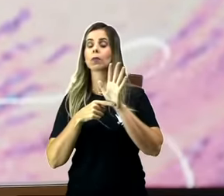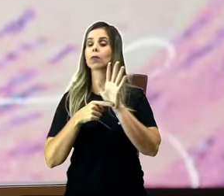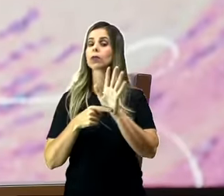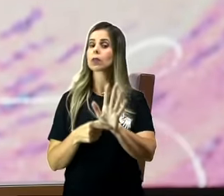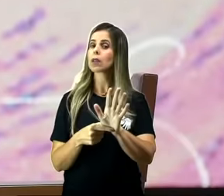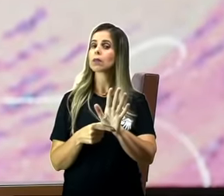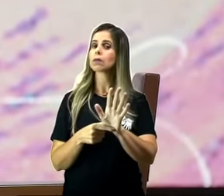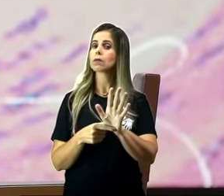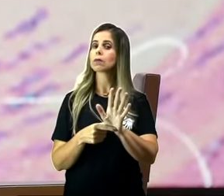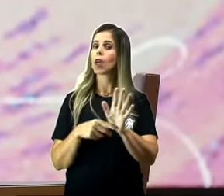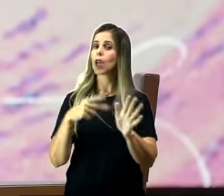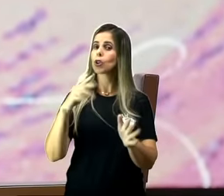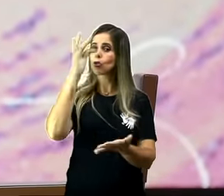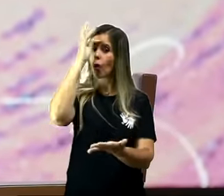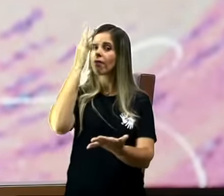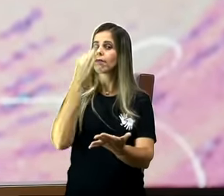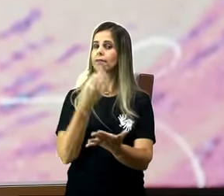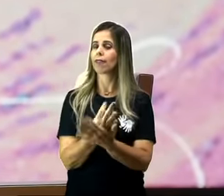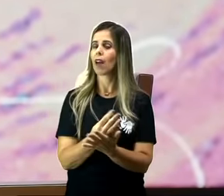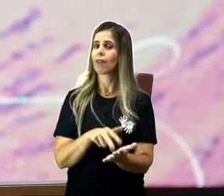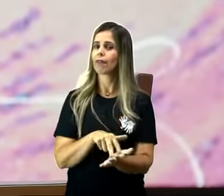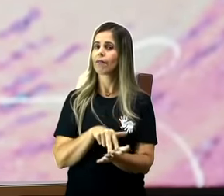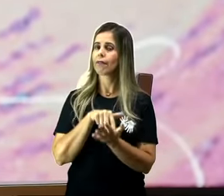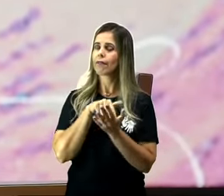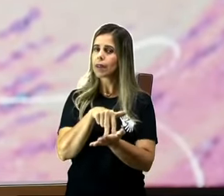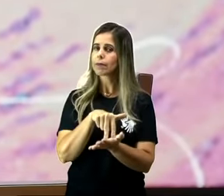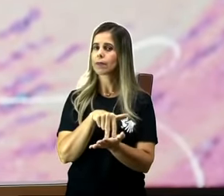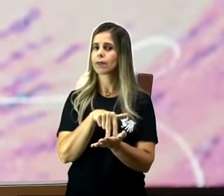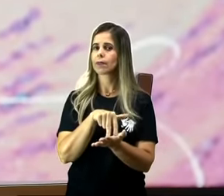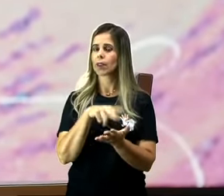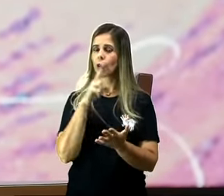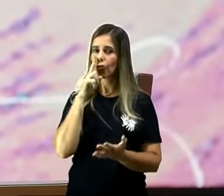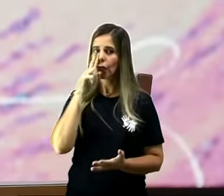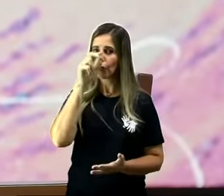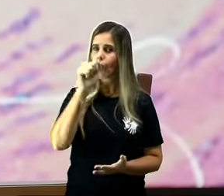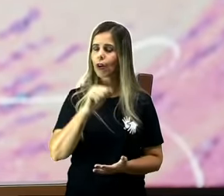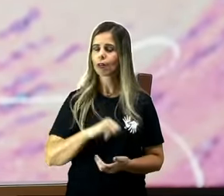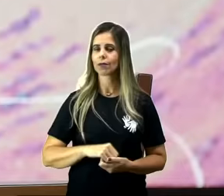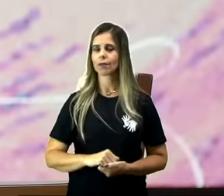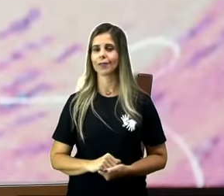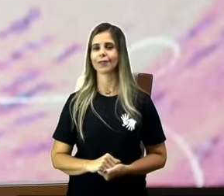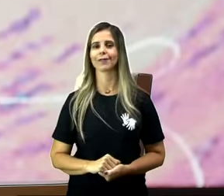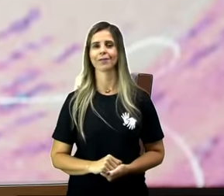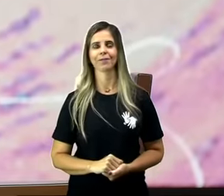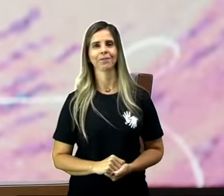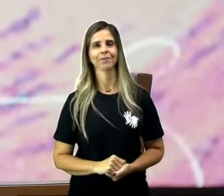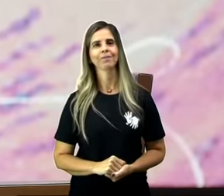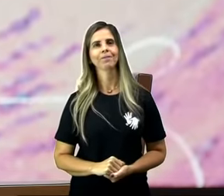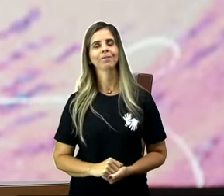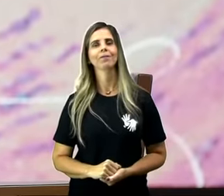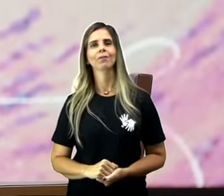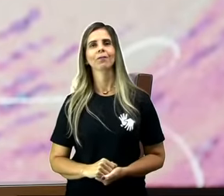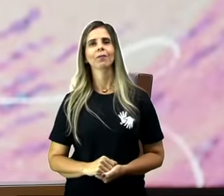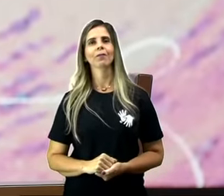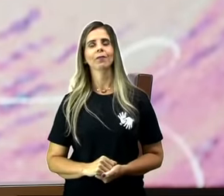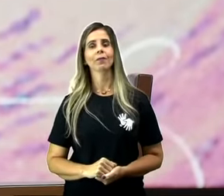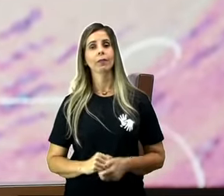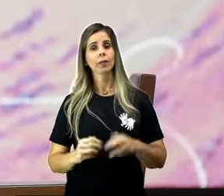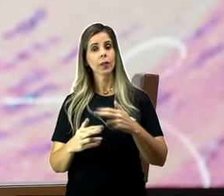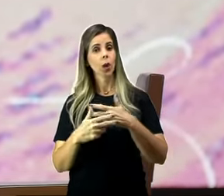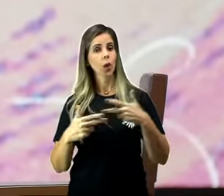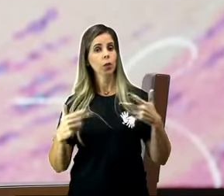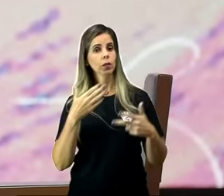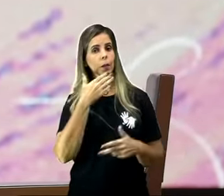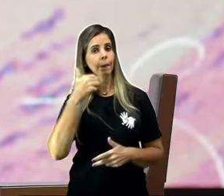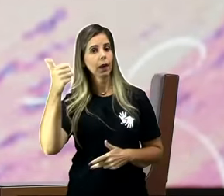minha palavra diz que aquele que crê em mim fará as obras que eu fiz e coisas maiores do que essa. Para, porque eu vou